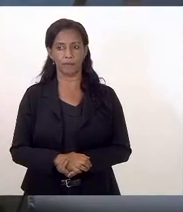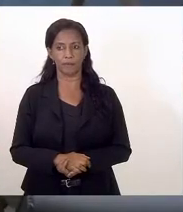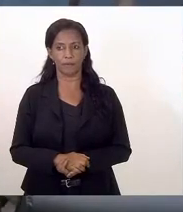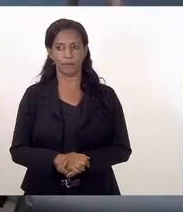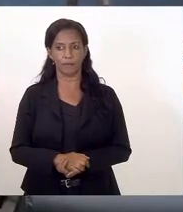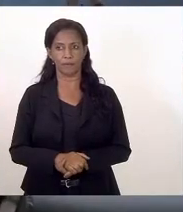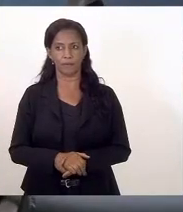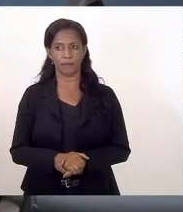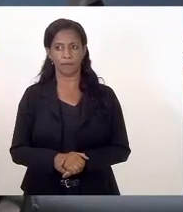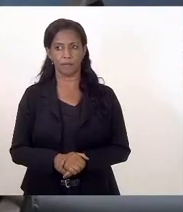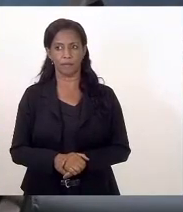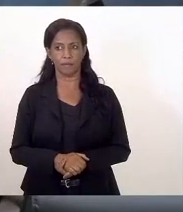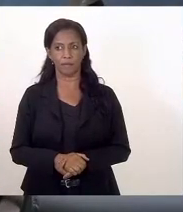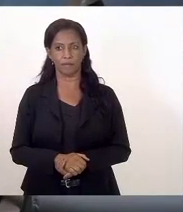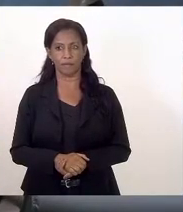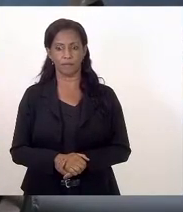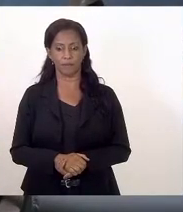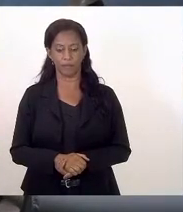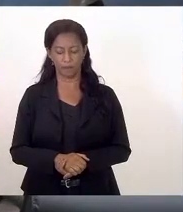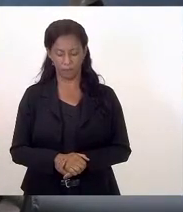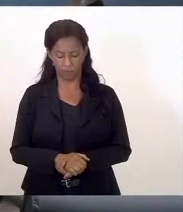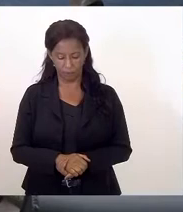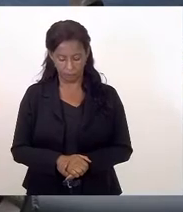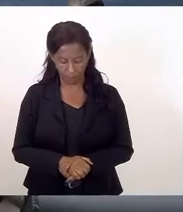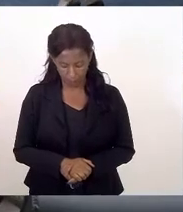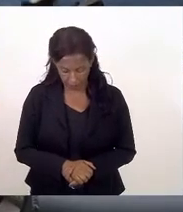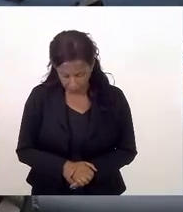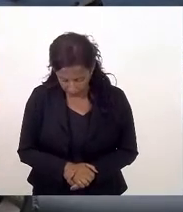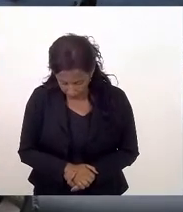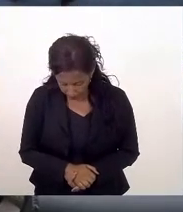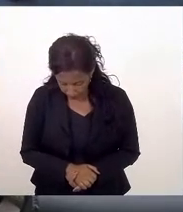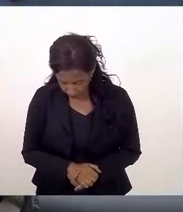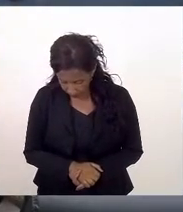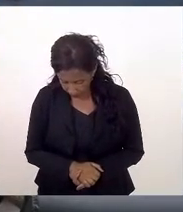Vossa excelência dispõe